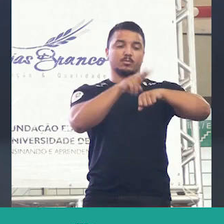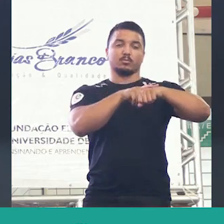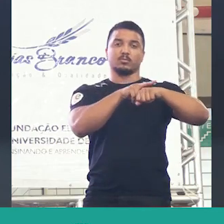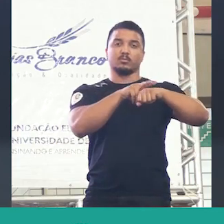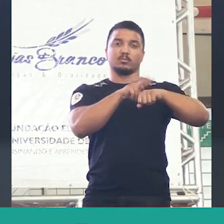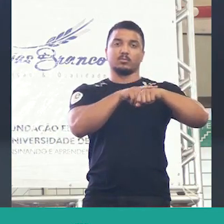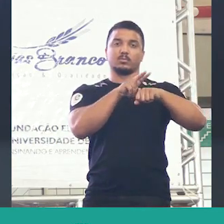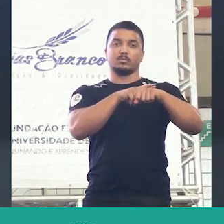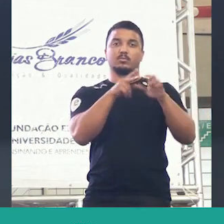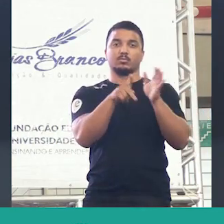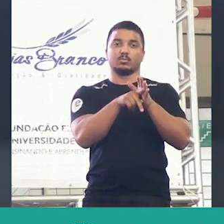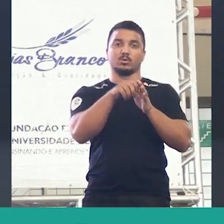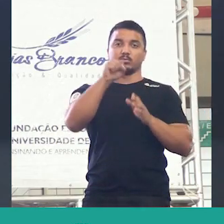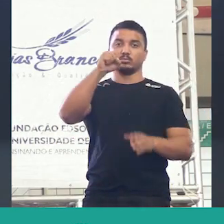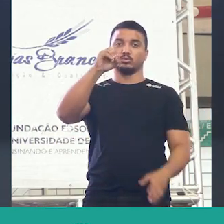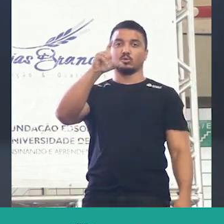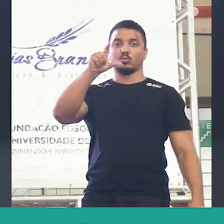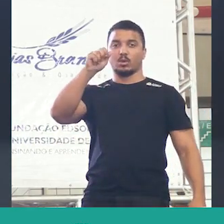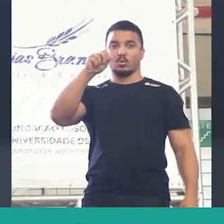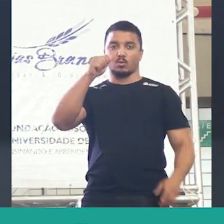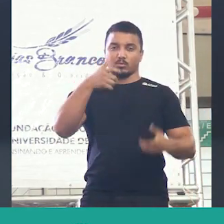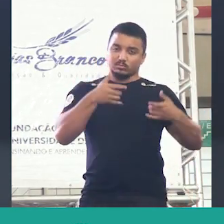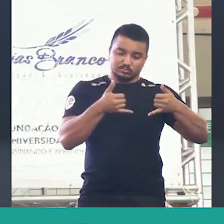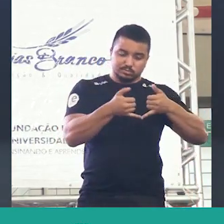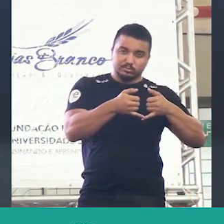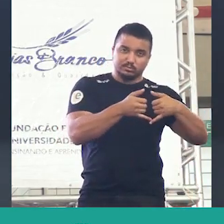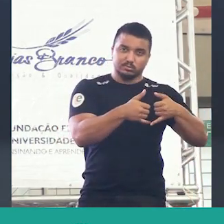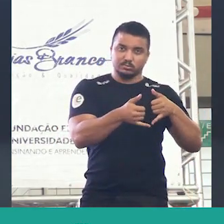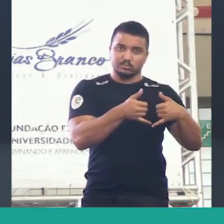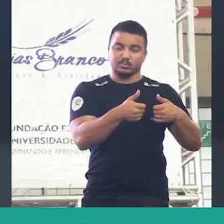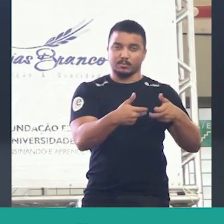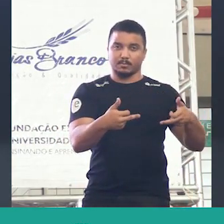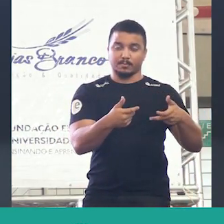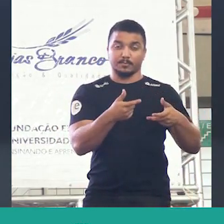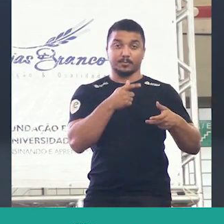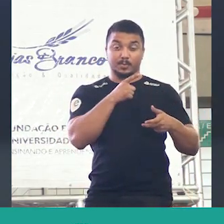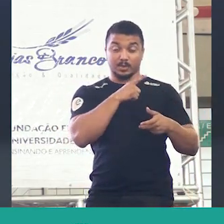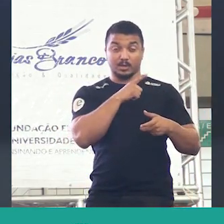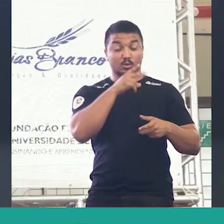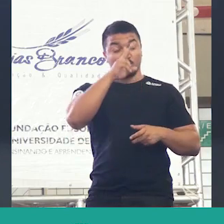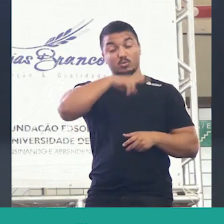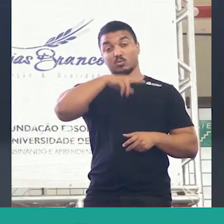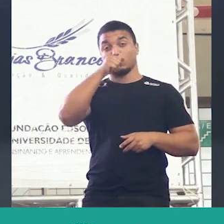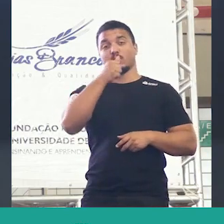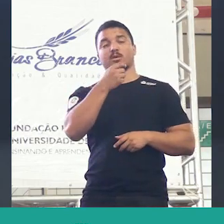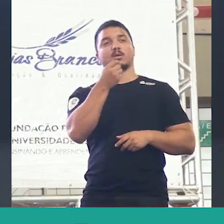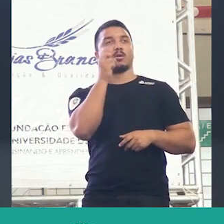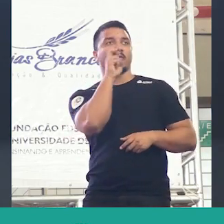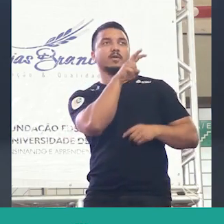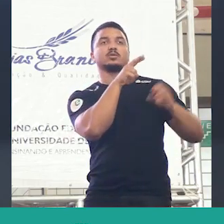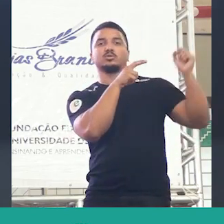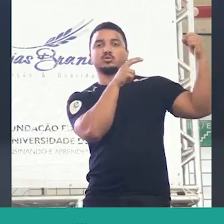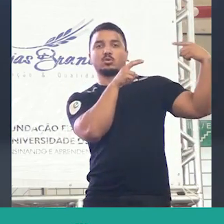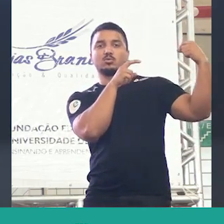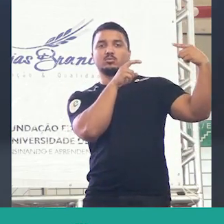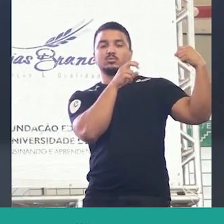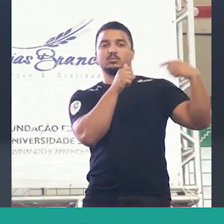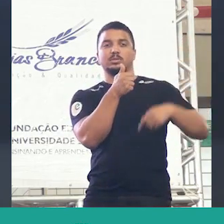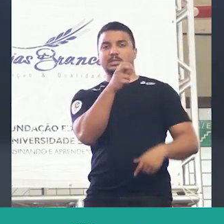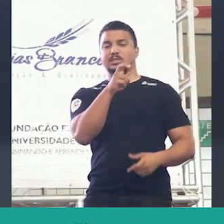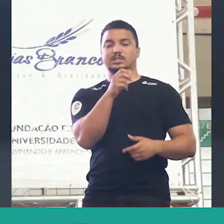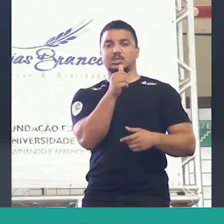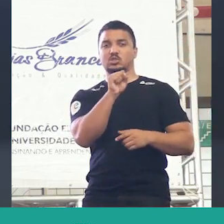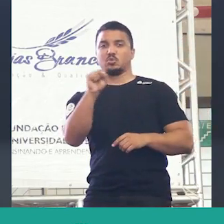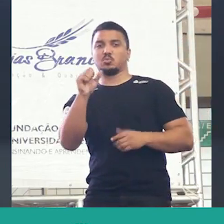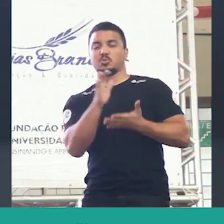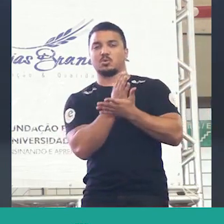do soldador. São baratos, podem ser encontrados facilmente. Mesmo assim, nunca devemos observar o Sol mais